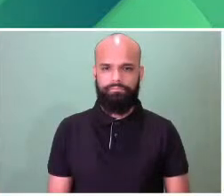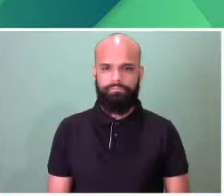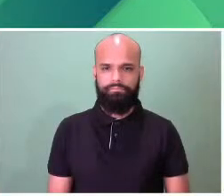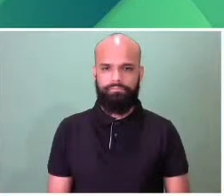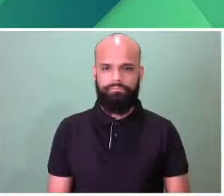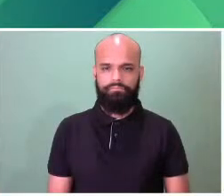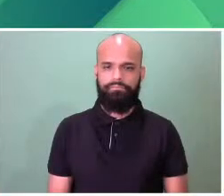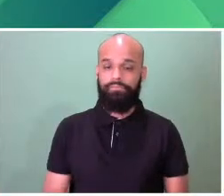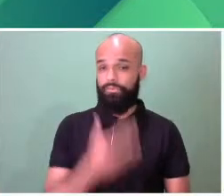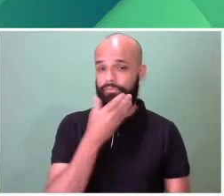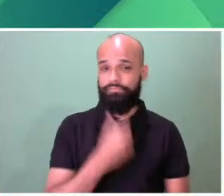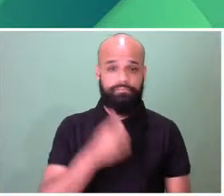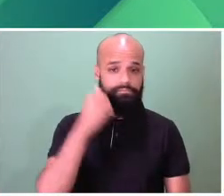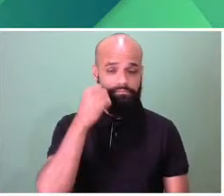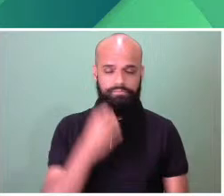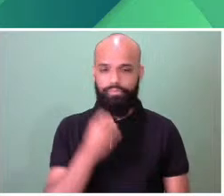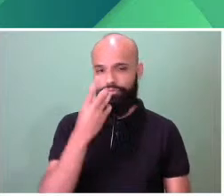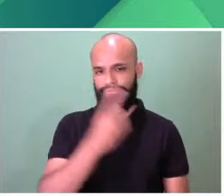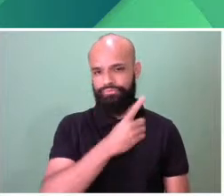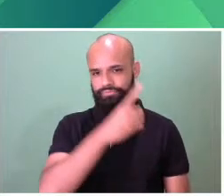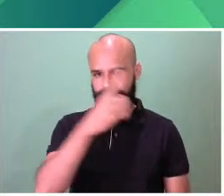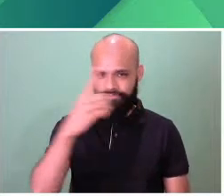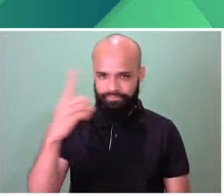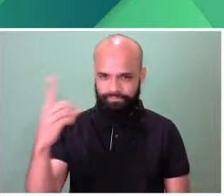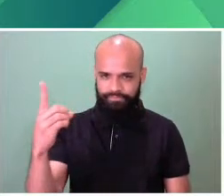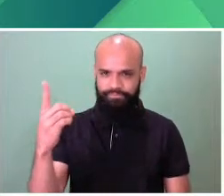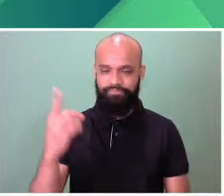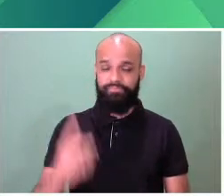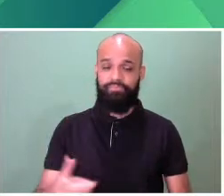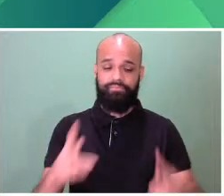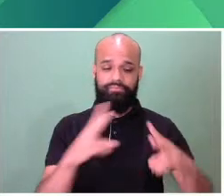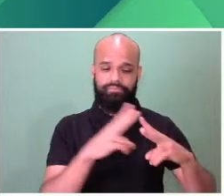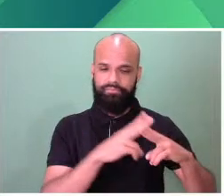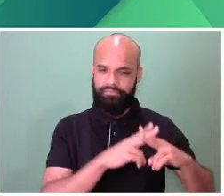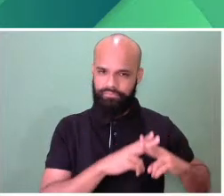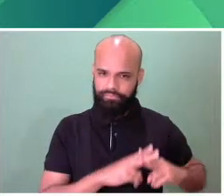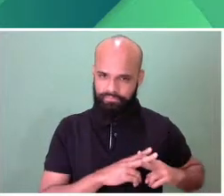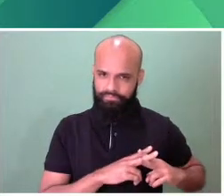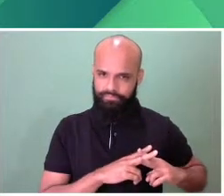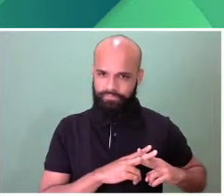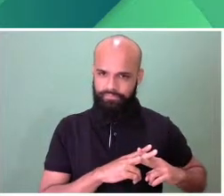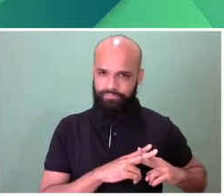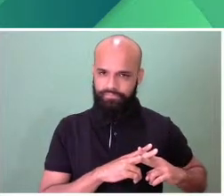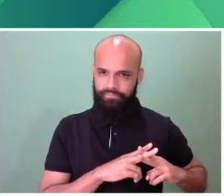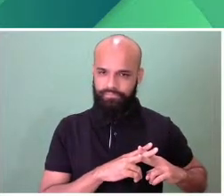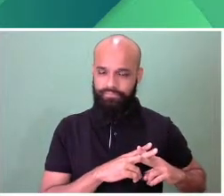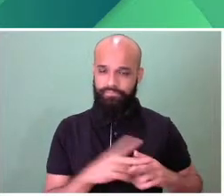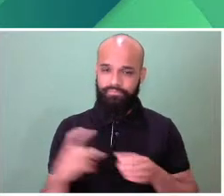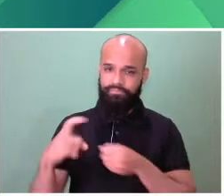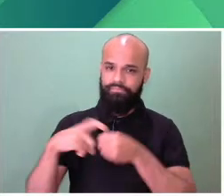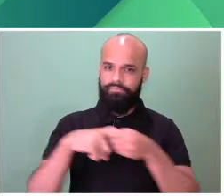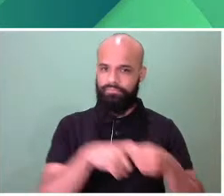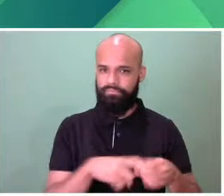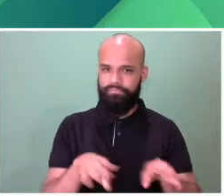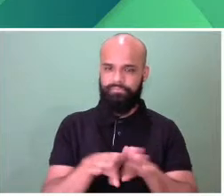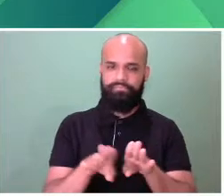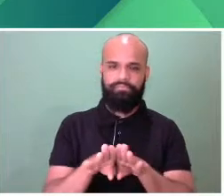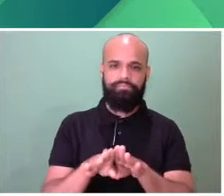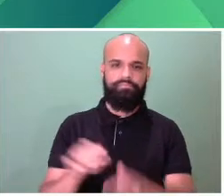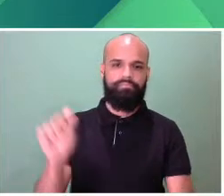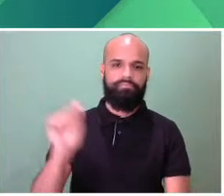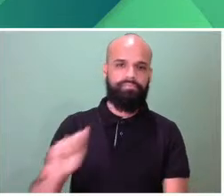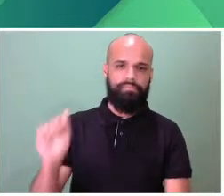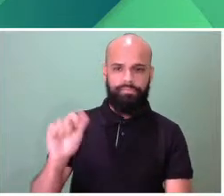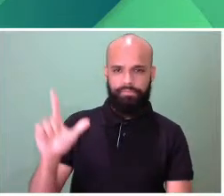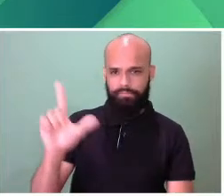Senhoras e senhores, um bom dia. A Universidade Federal de Rondônia, UNIR, em parceria com a Associação de